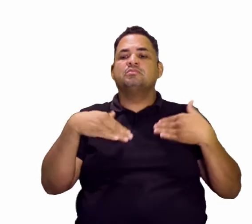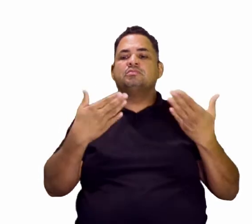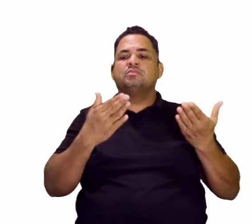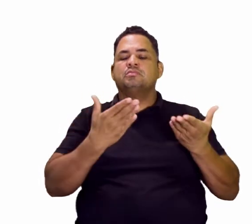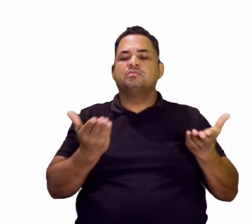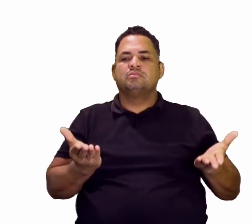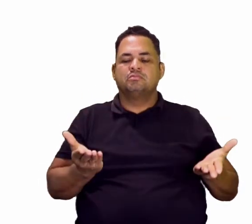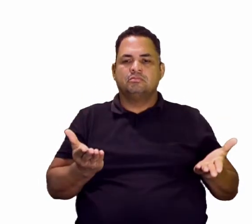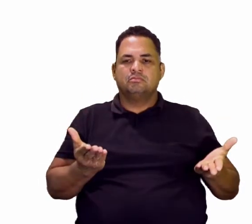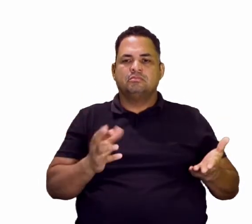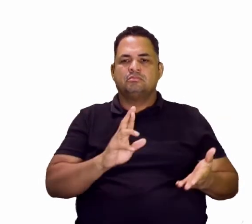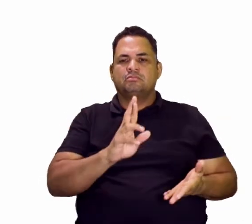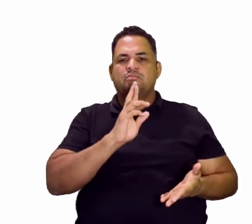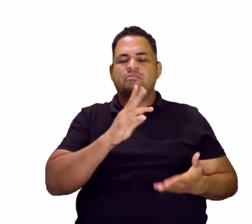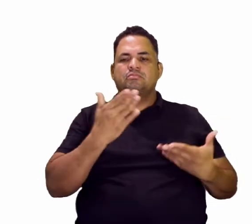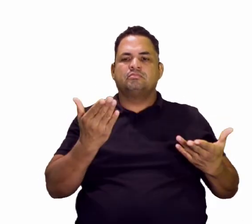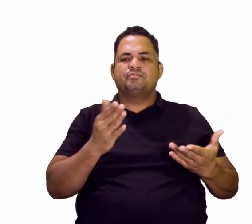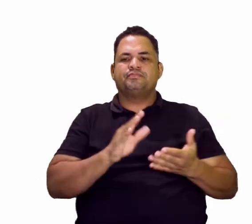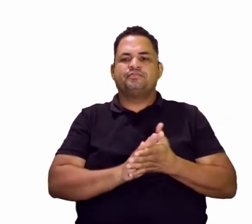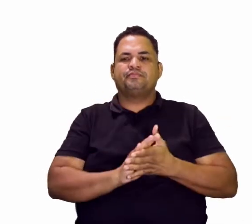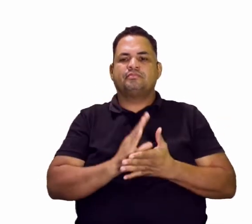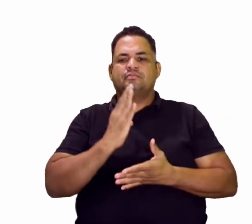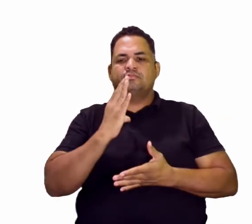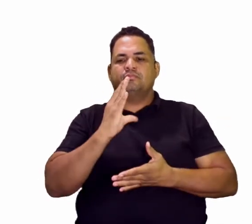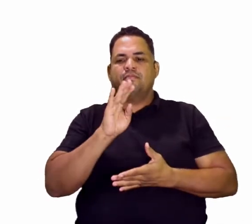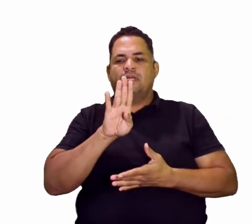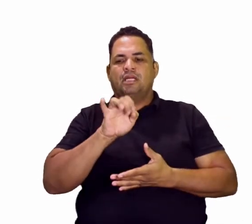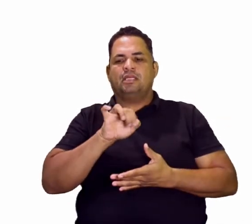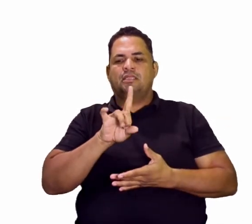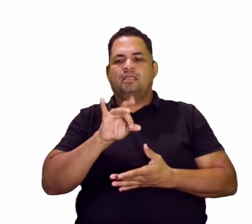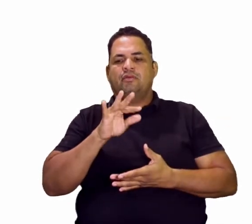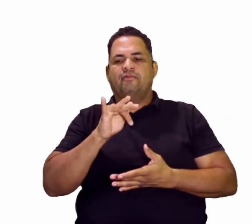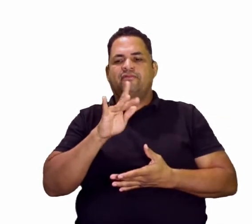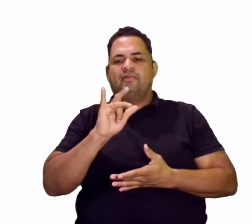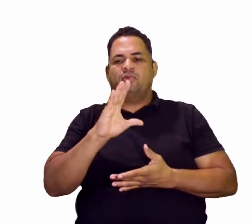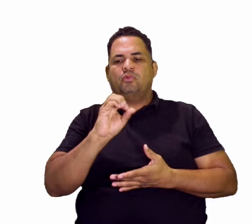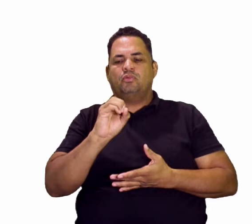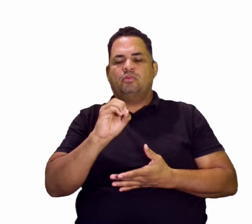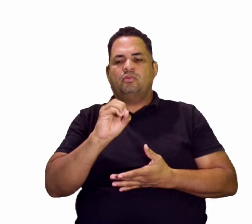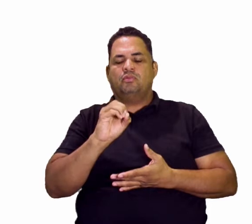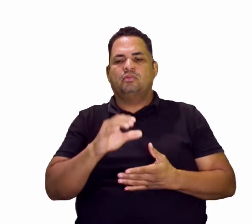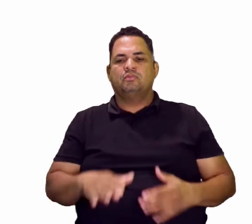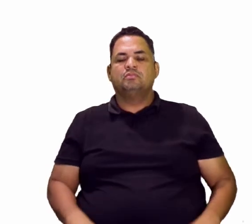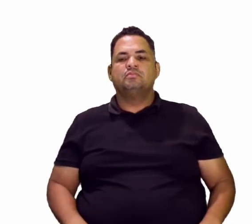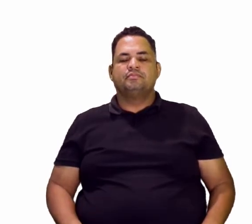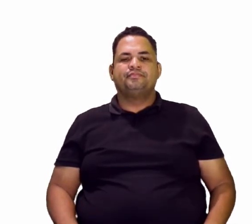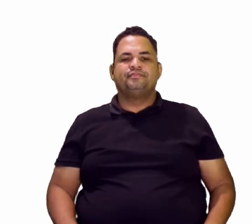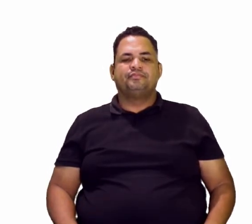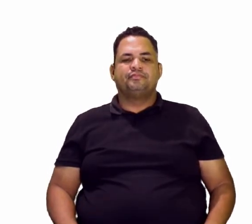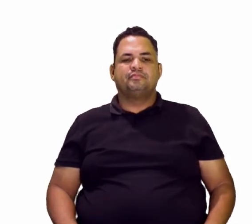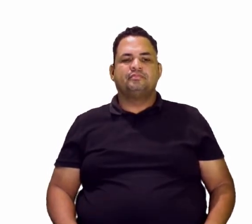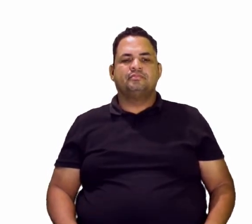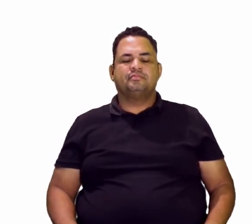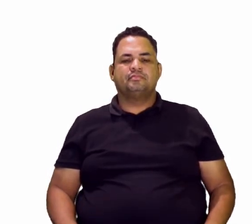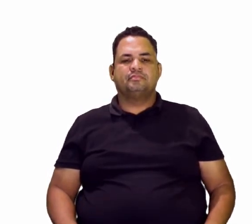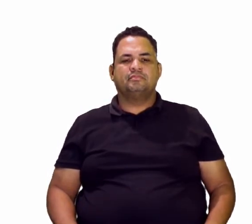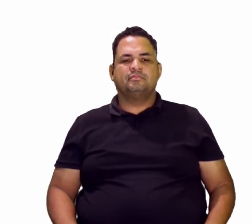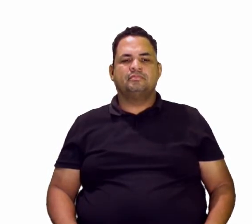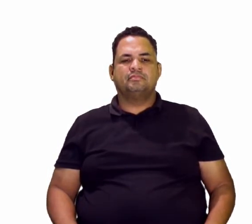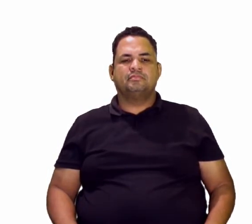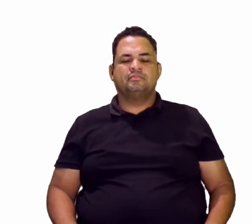Eita, que agora respondeu todo mundo. Exatamente, bacteriófago, certo? É isso mesmo. Então, olha